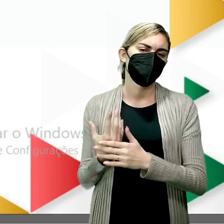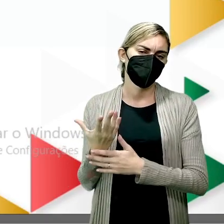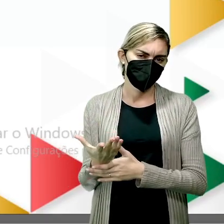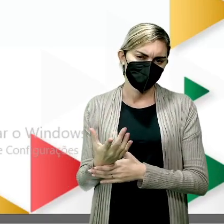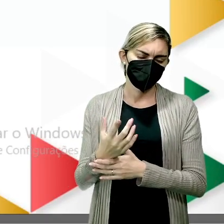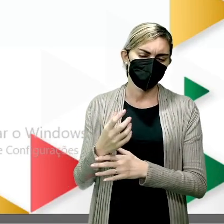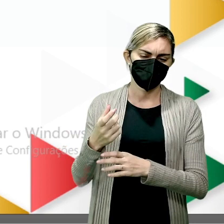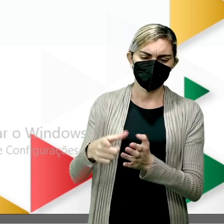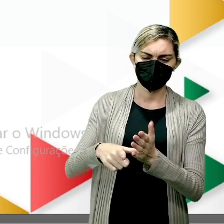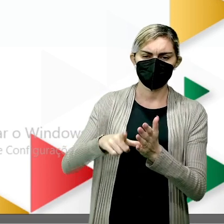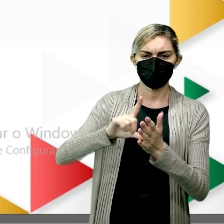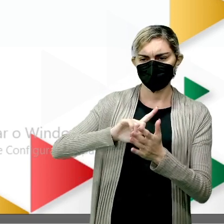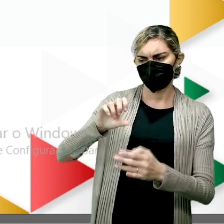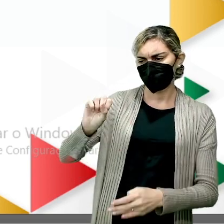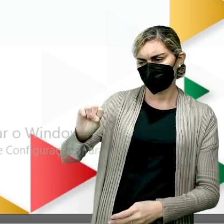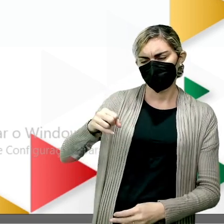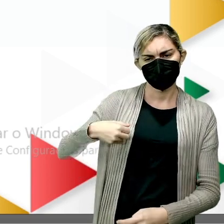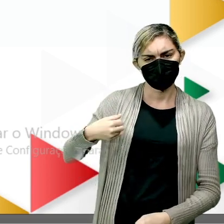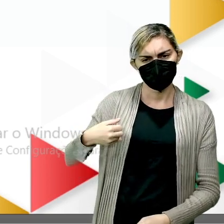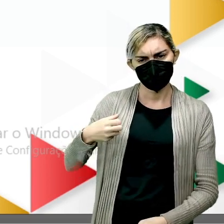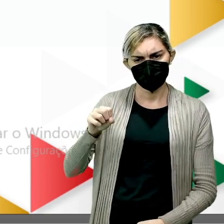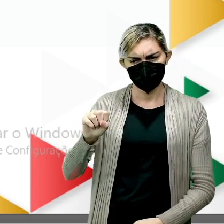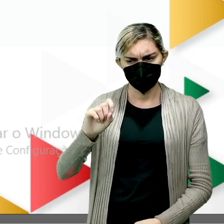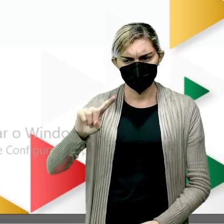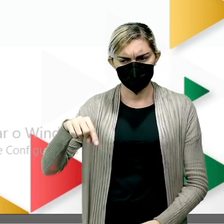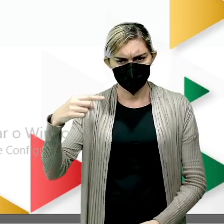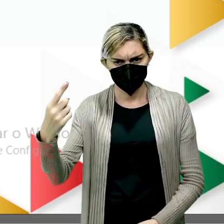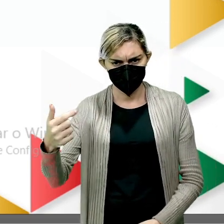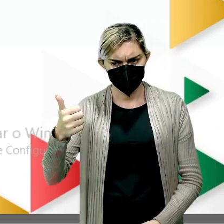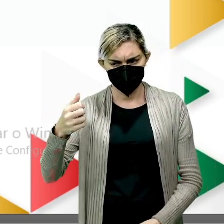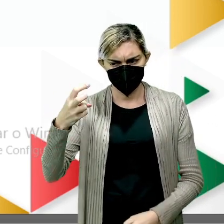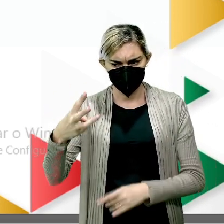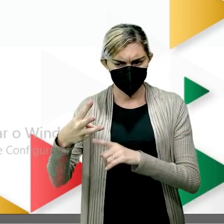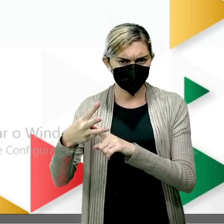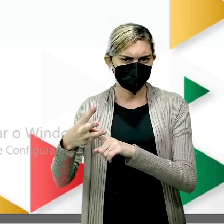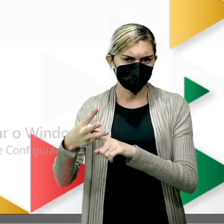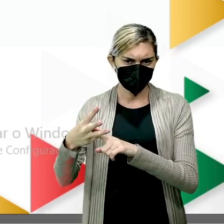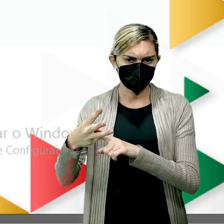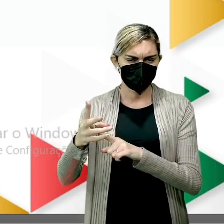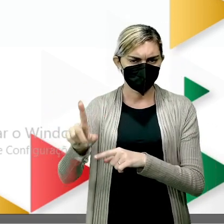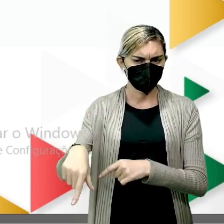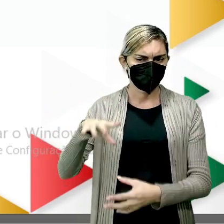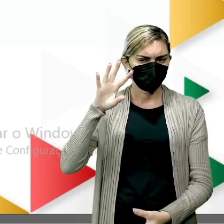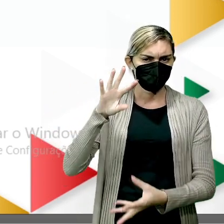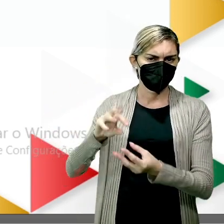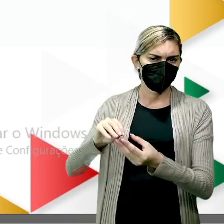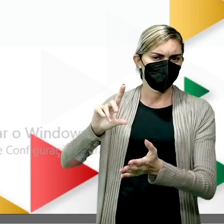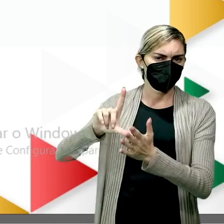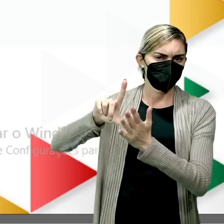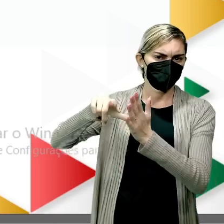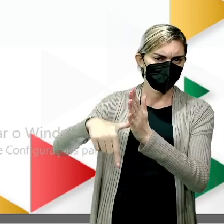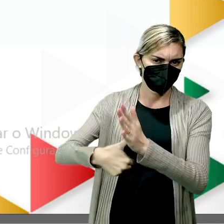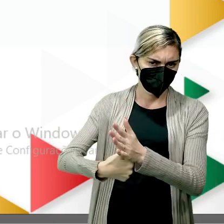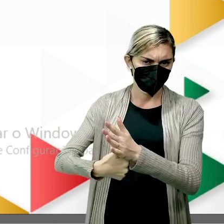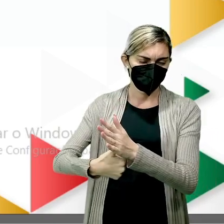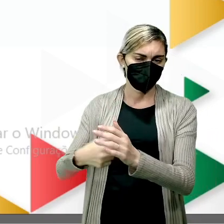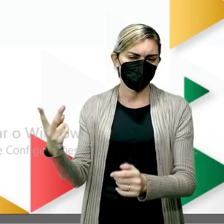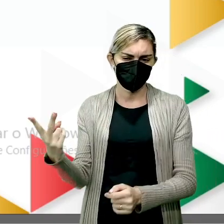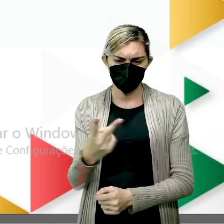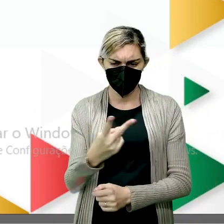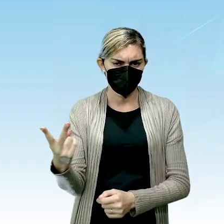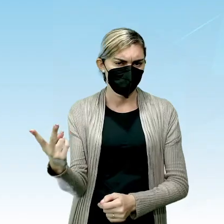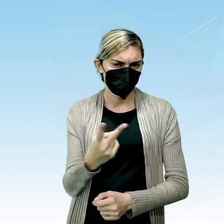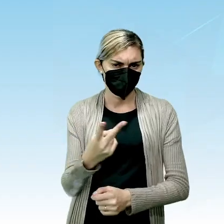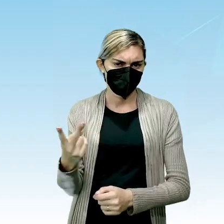antes dos 8 anos. Se for depois dos 13 anos, é sinal de retardo puberal. Nas duas situações,